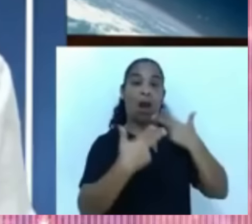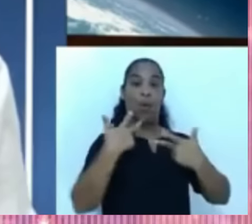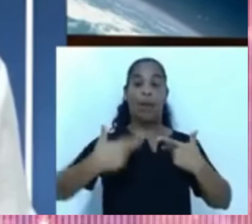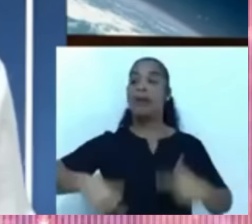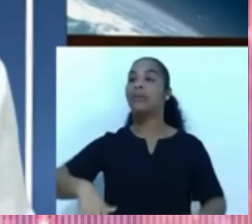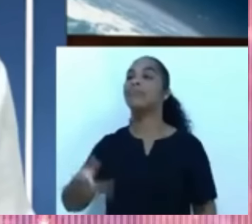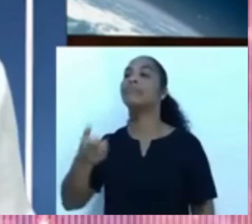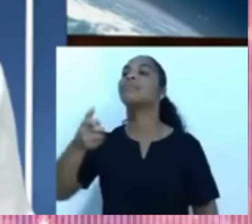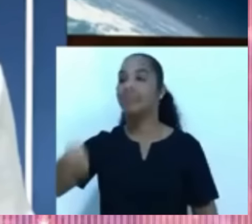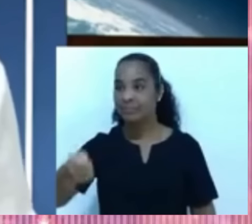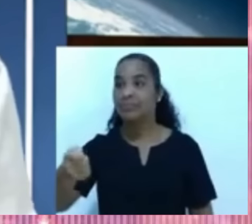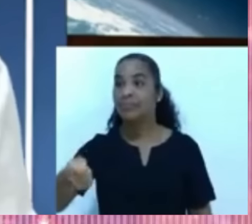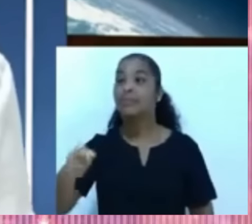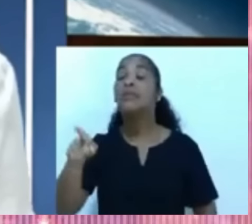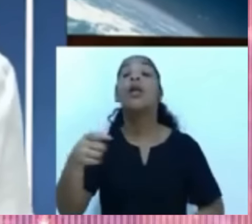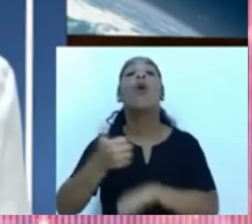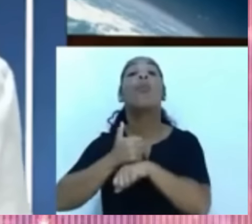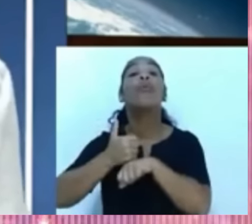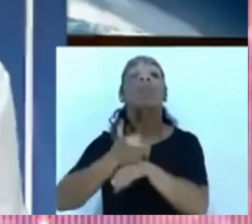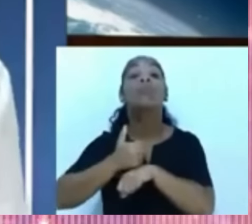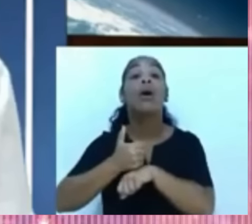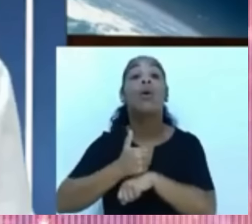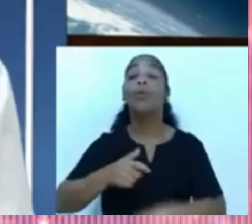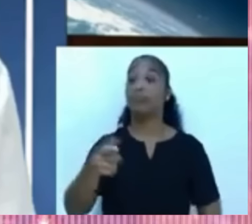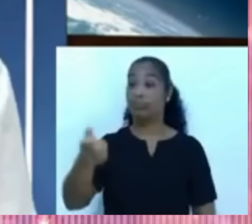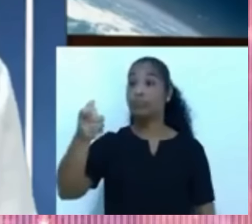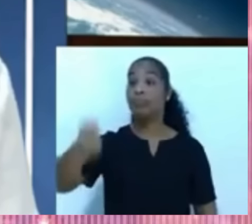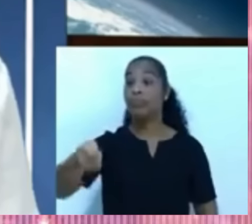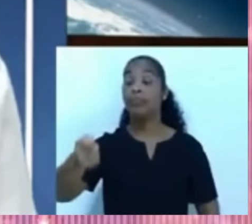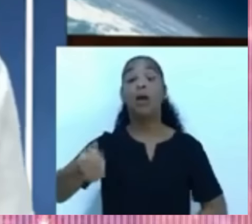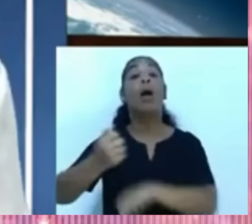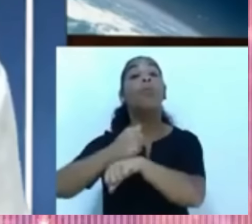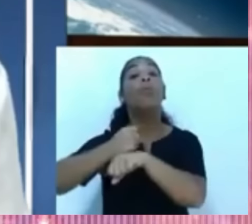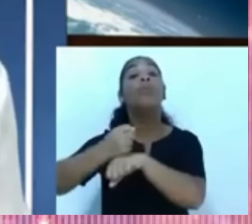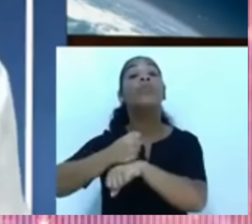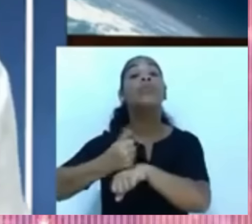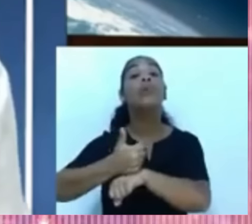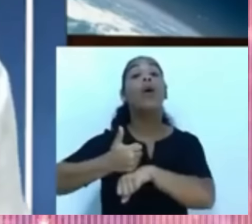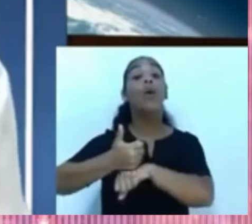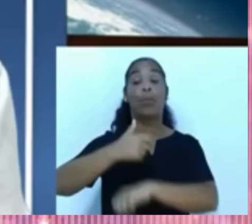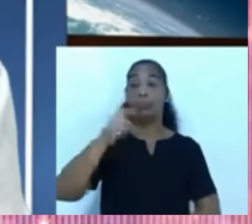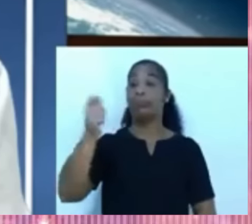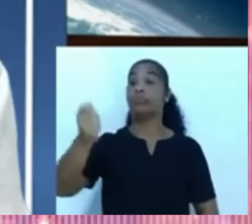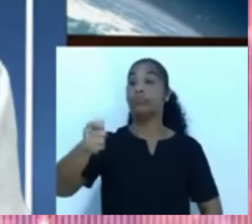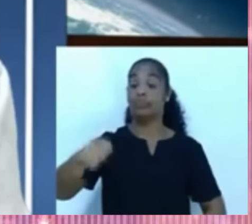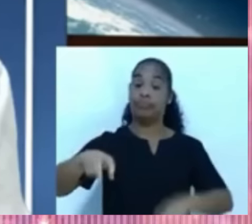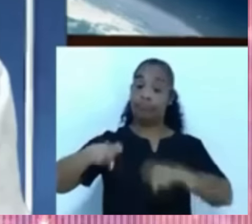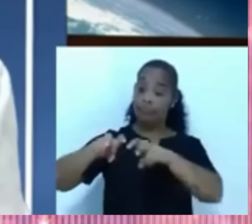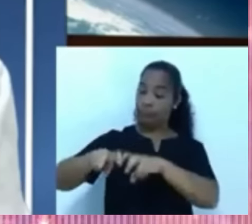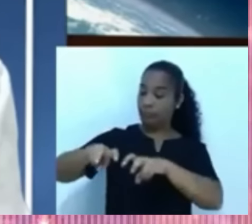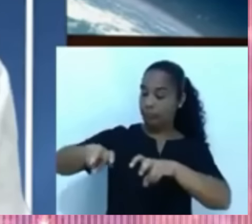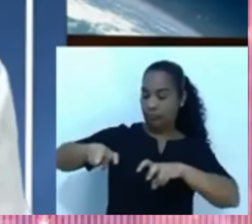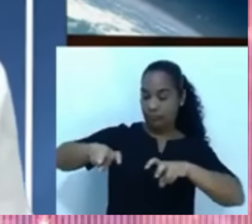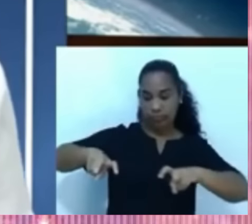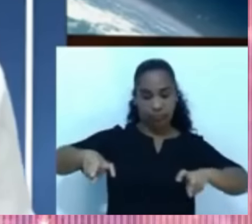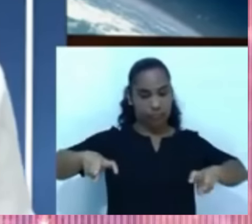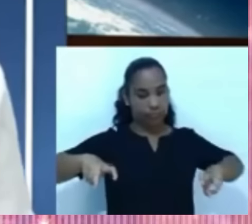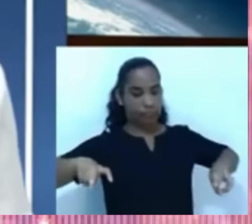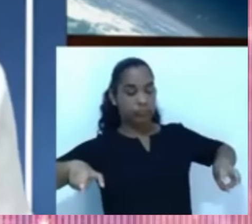dizia qual era a profissão o destaque social e depois que todos sentad à mesa